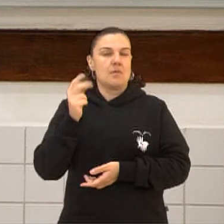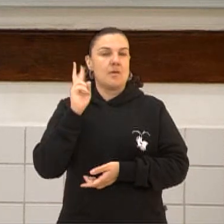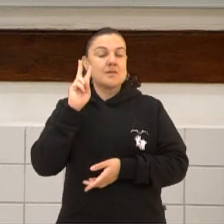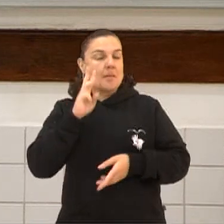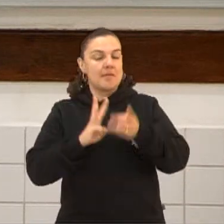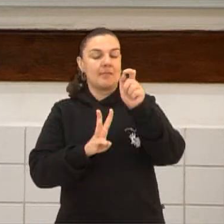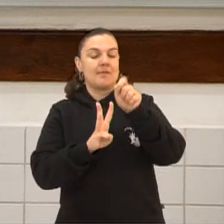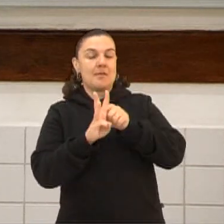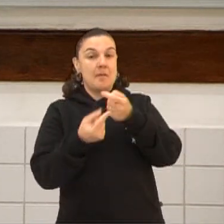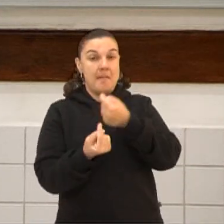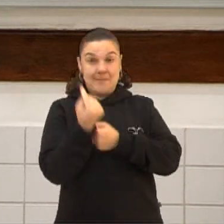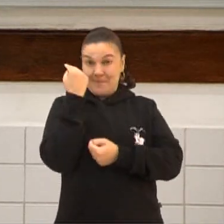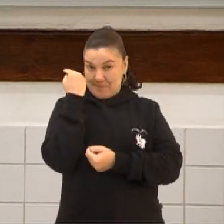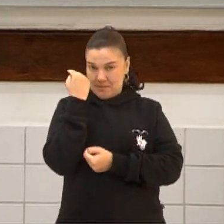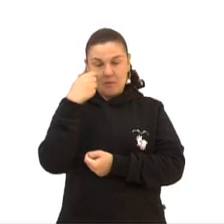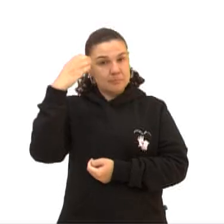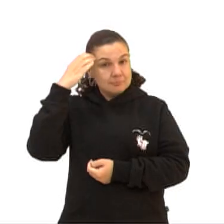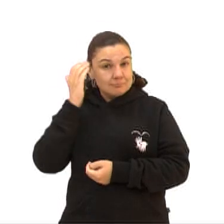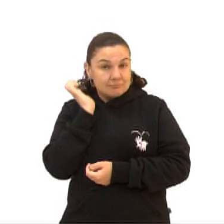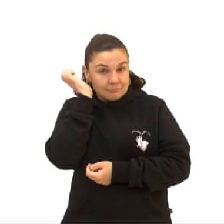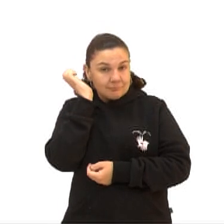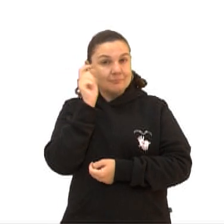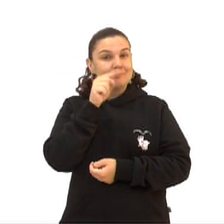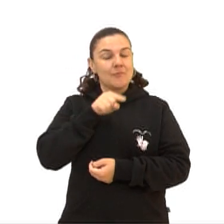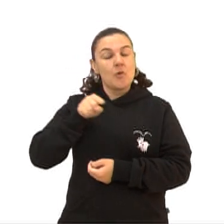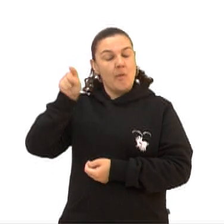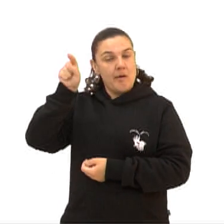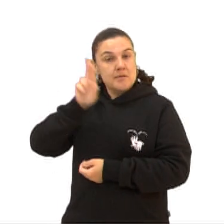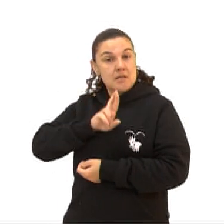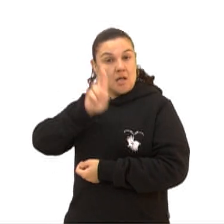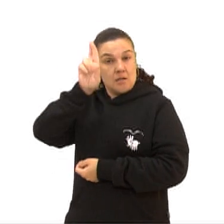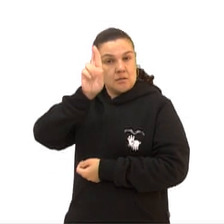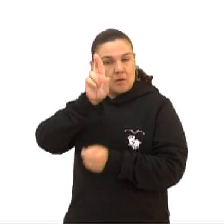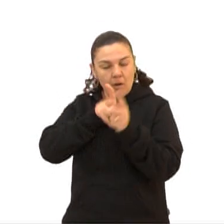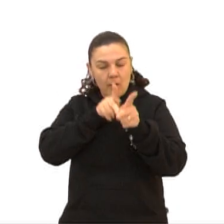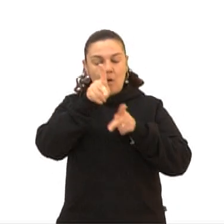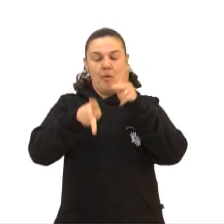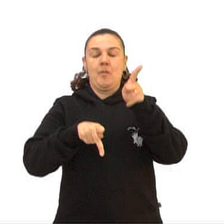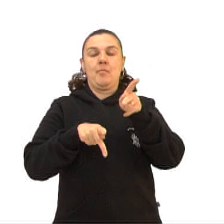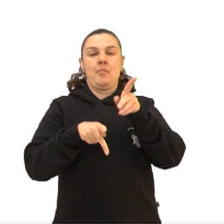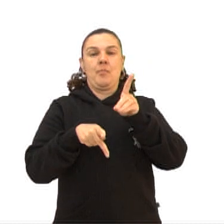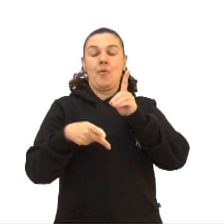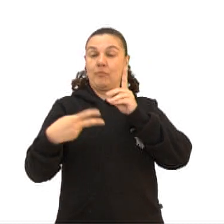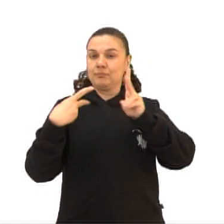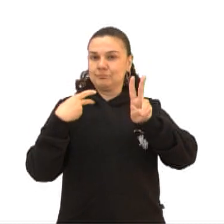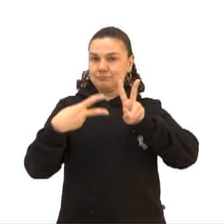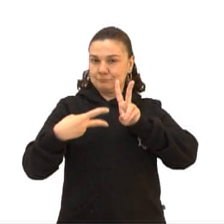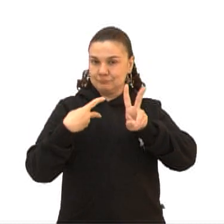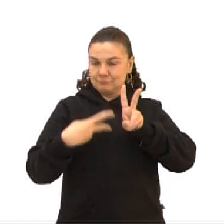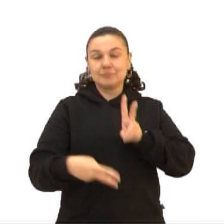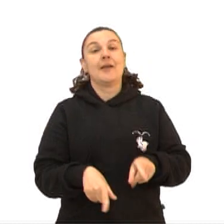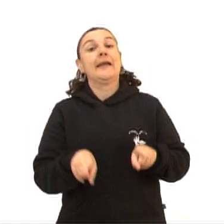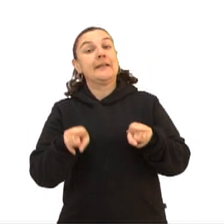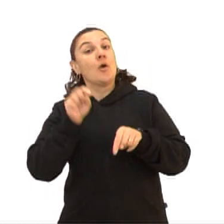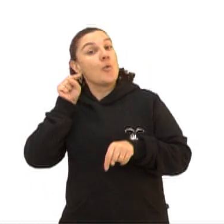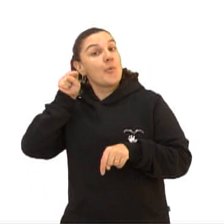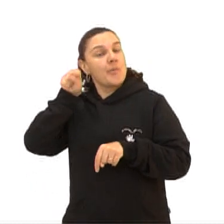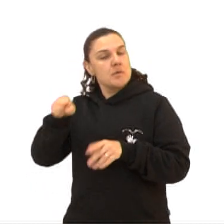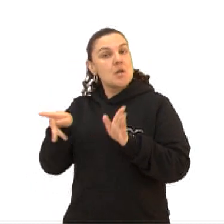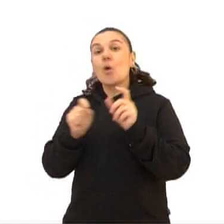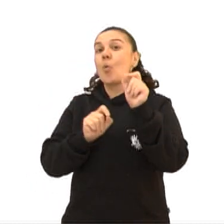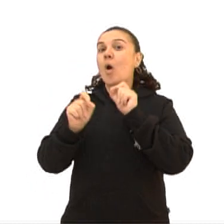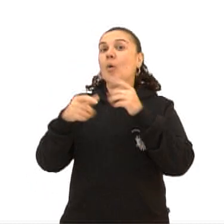trimestre passado. Então, essa religiosidade lá dos povos nativos, que incluem os indígenas, né, ela seria